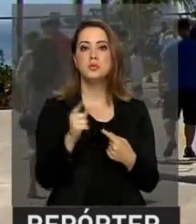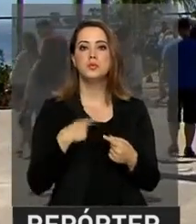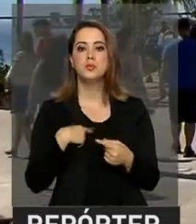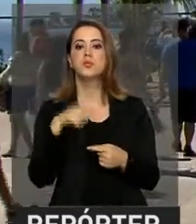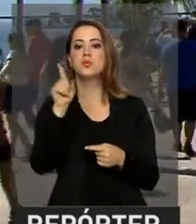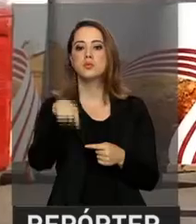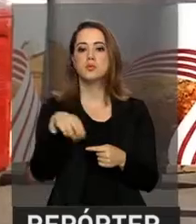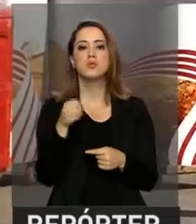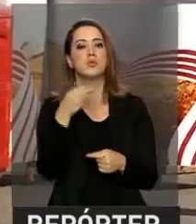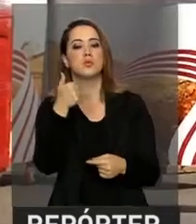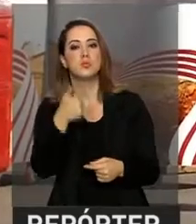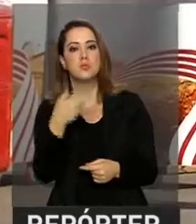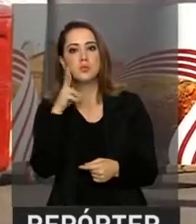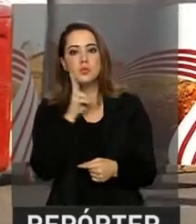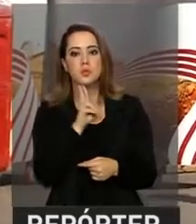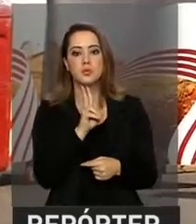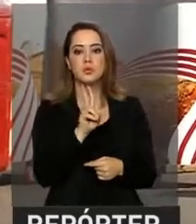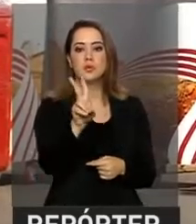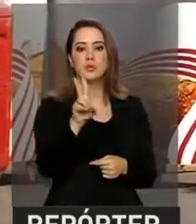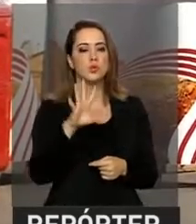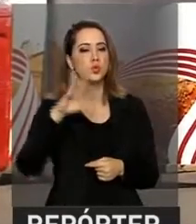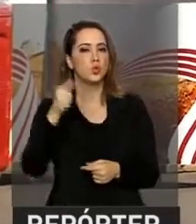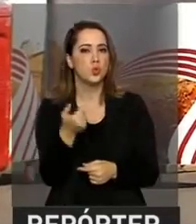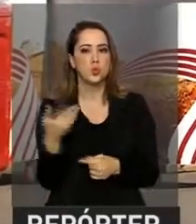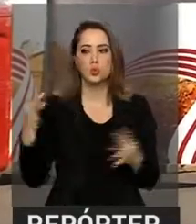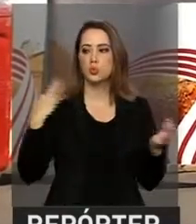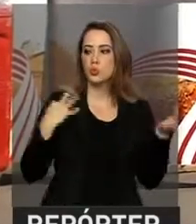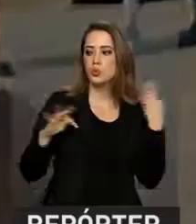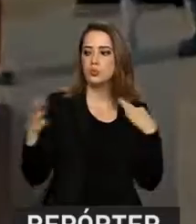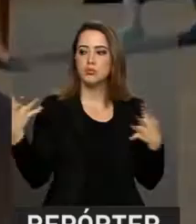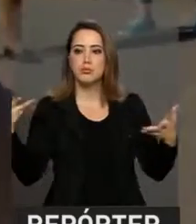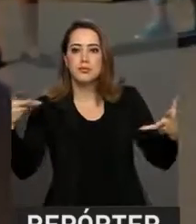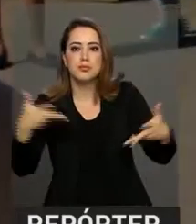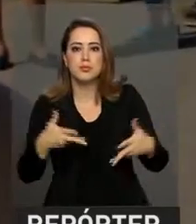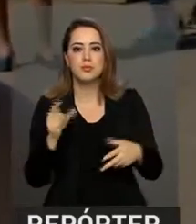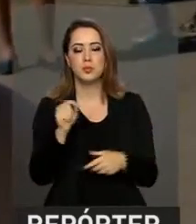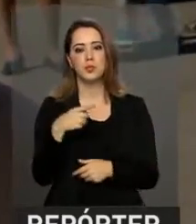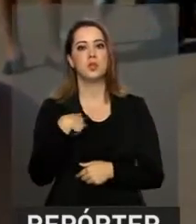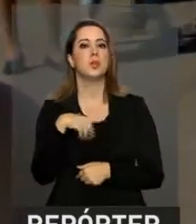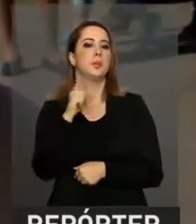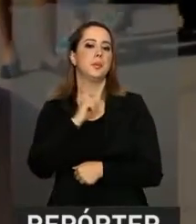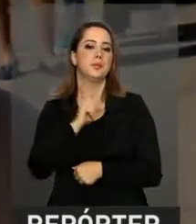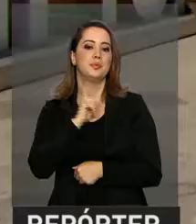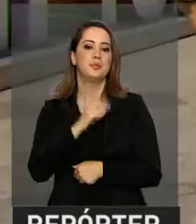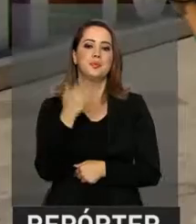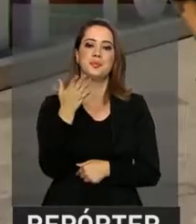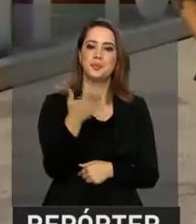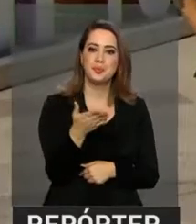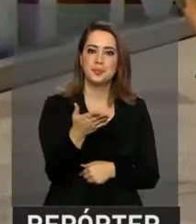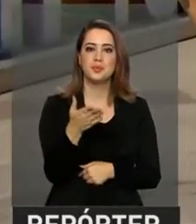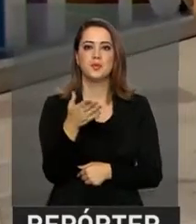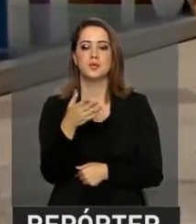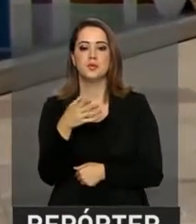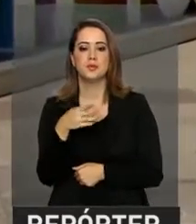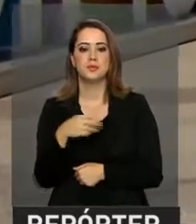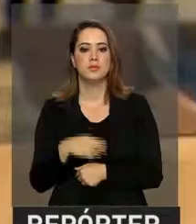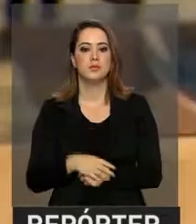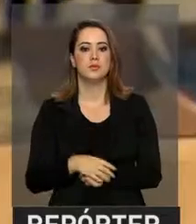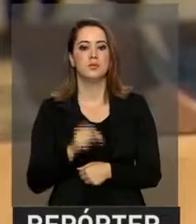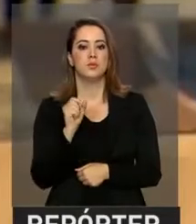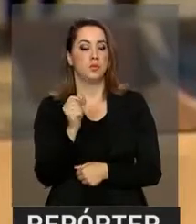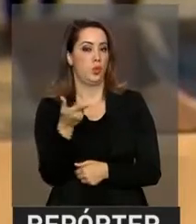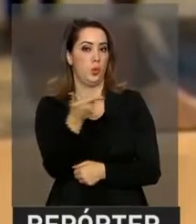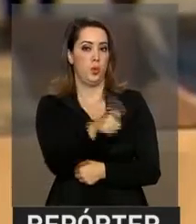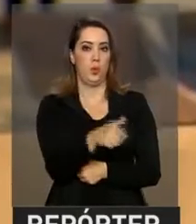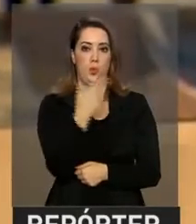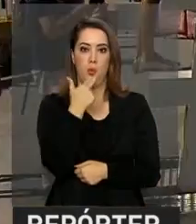para constatar. Já tem gente de todo lugar na cidade. Belo Horizonte, Minas Gerais. From Los Angeles, California.